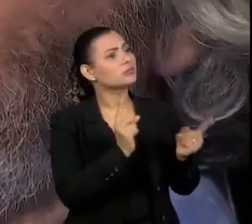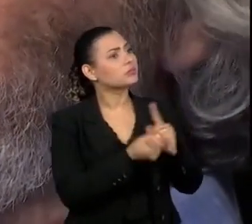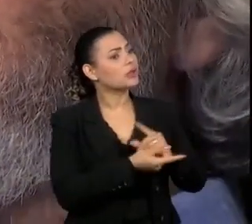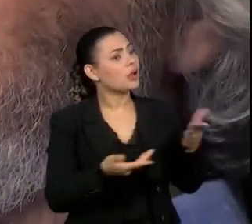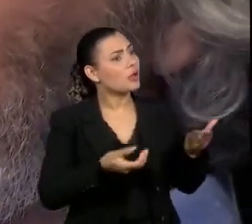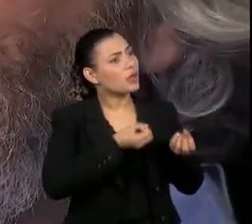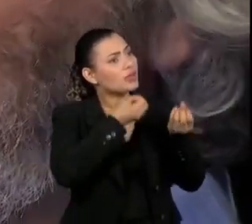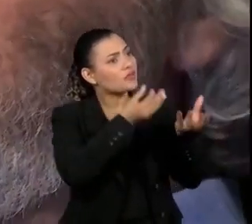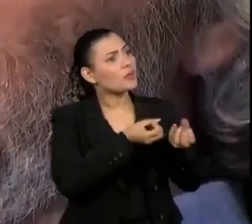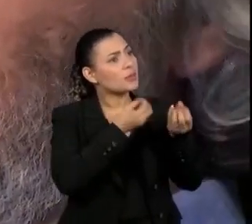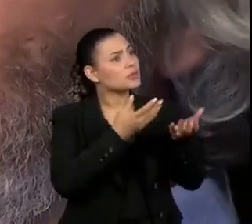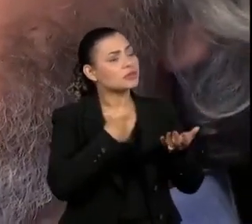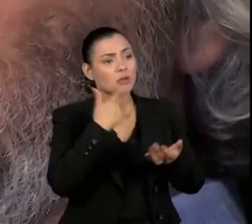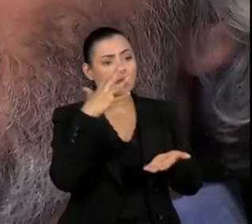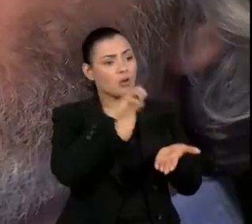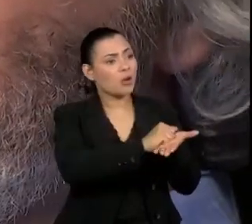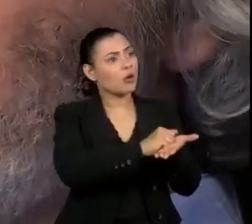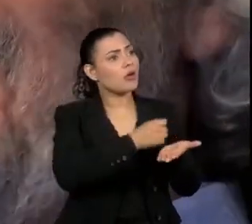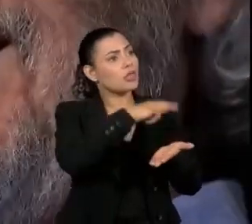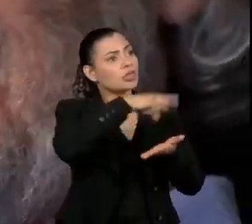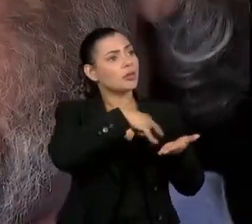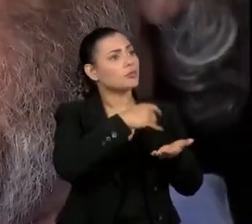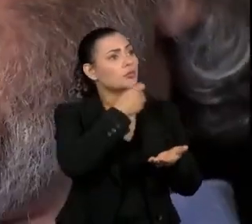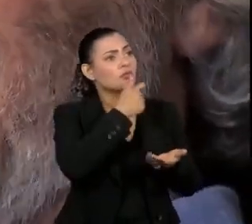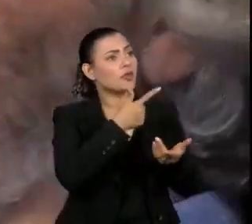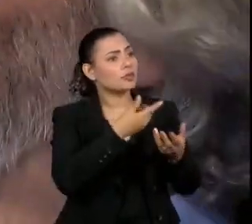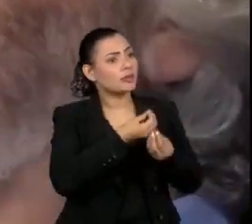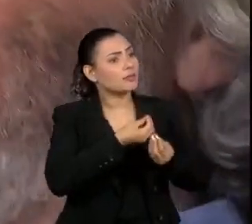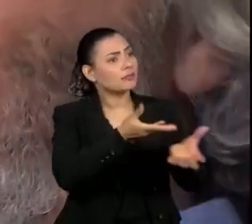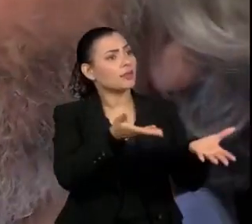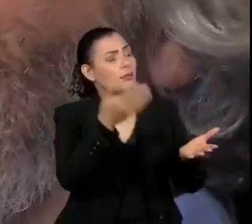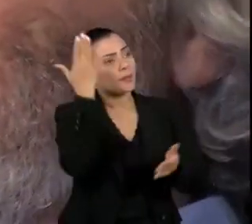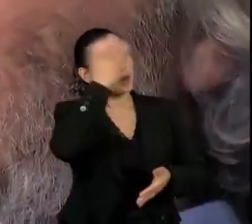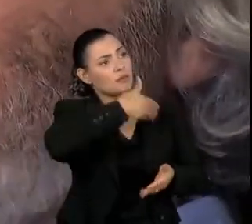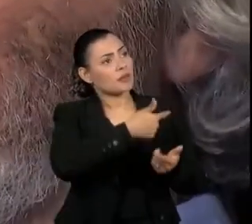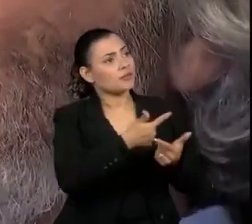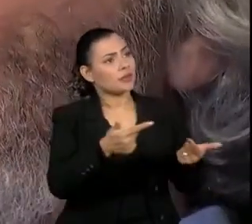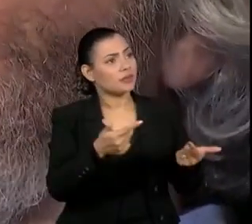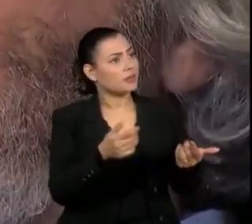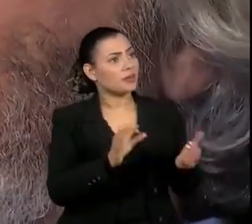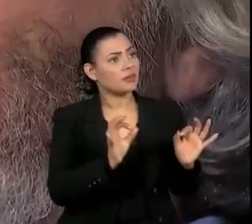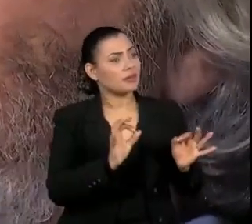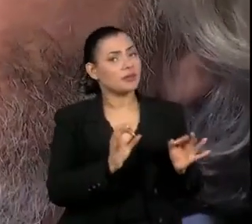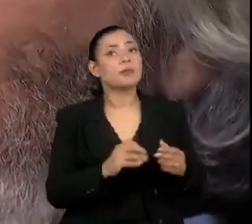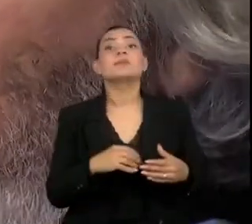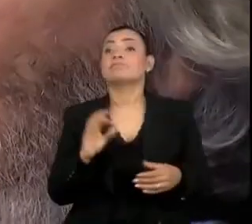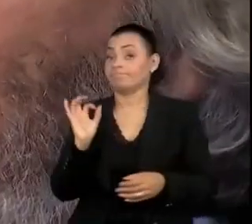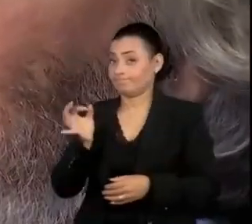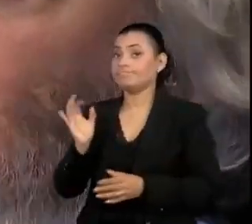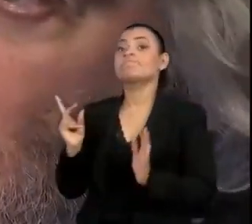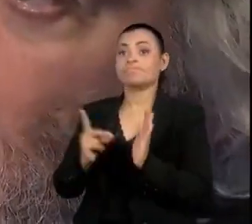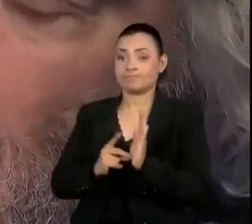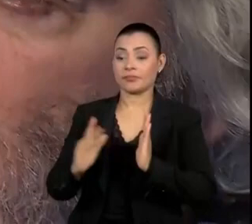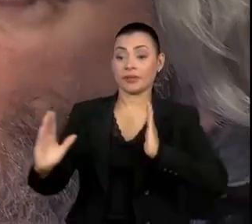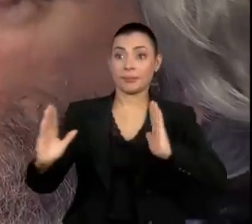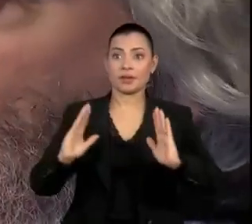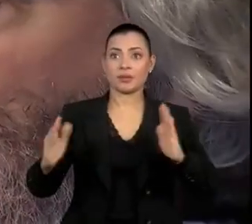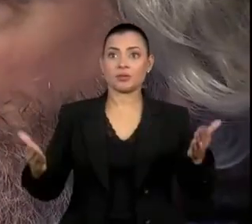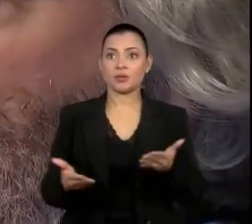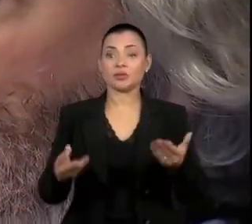da informação, você não vai ter informação para Exatamente. analisar? Assim, nós certamente, para